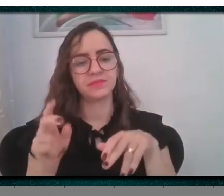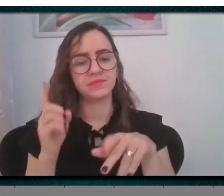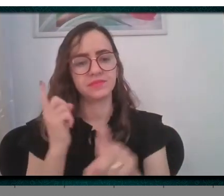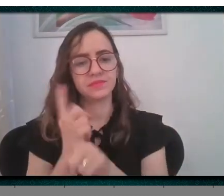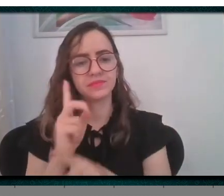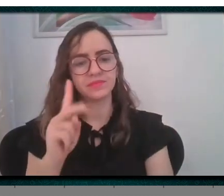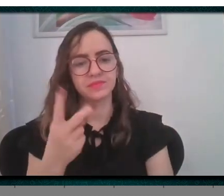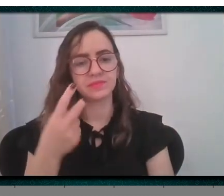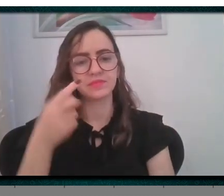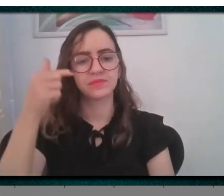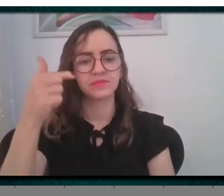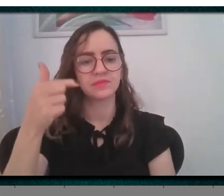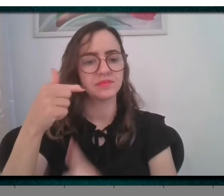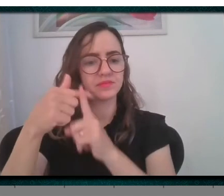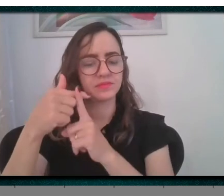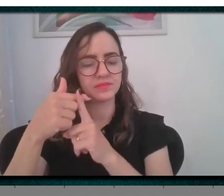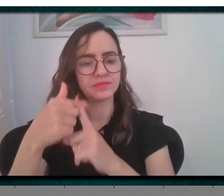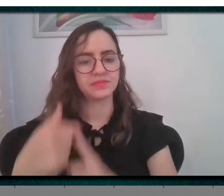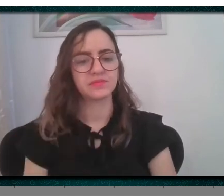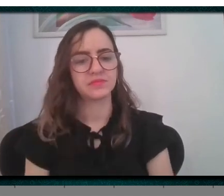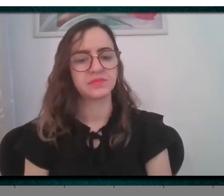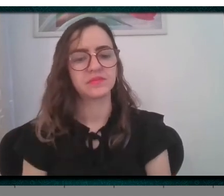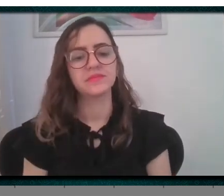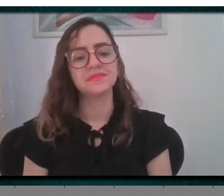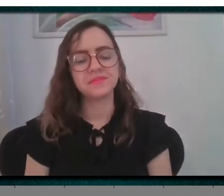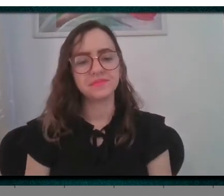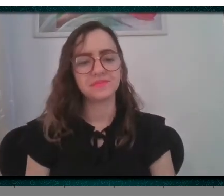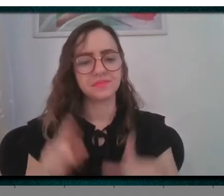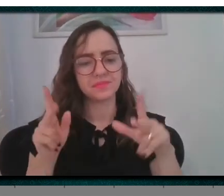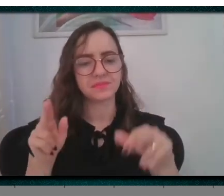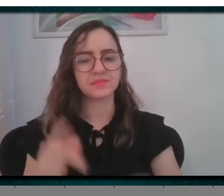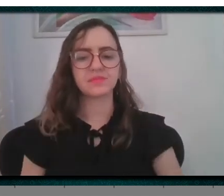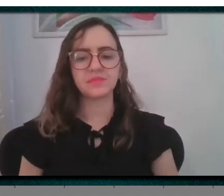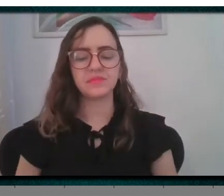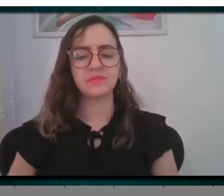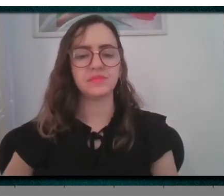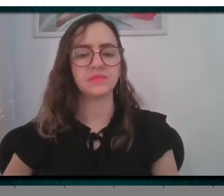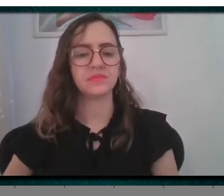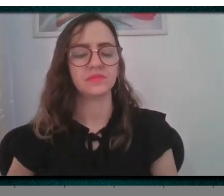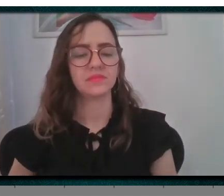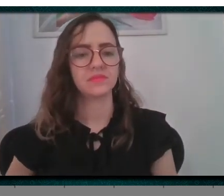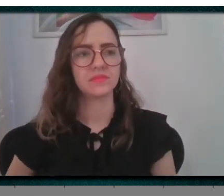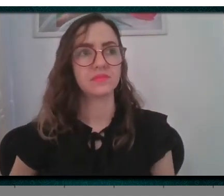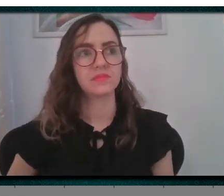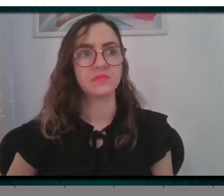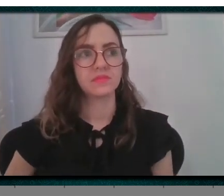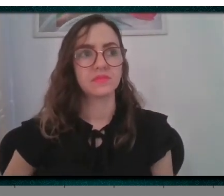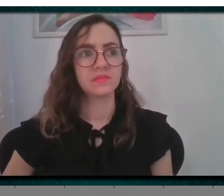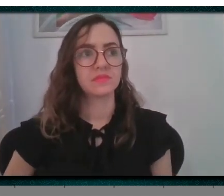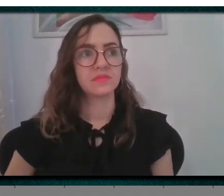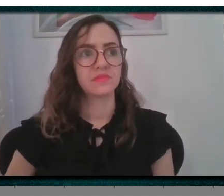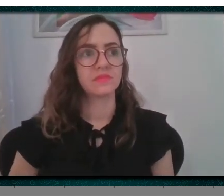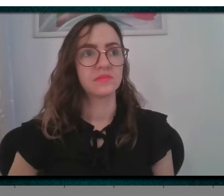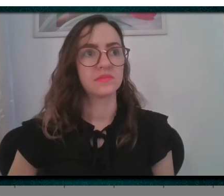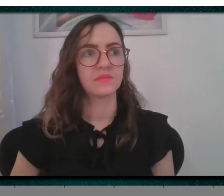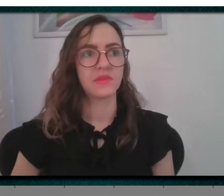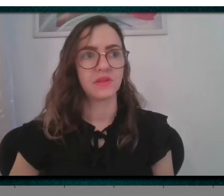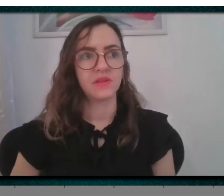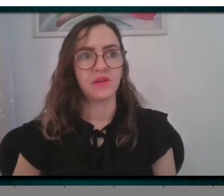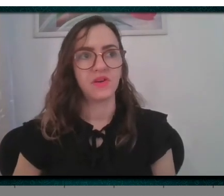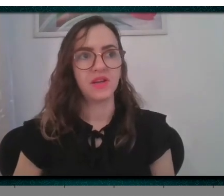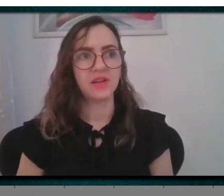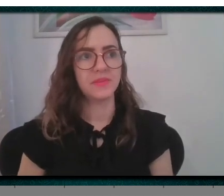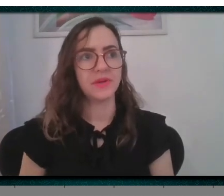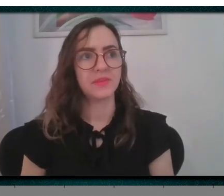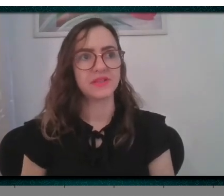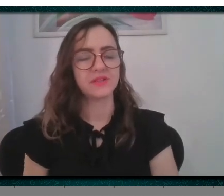ó. 10 elevado a menos 2. Tá? Concentração. E aí, eu posso pegar essa formulazinha